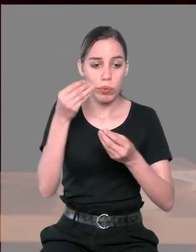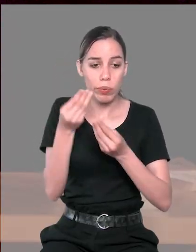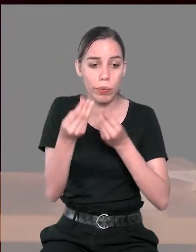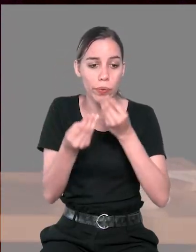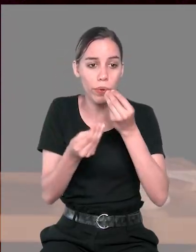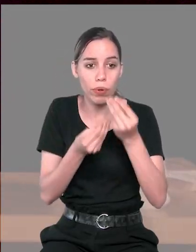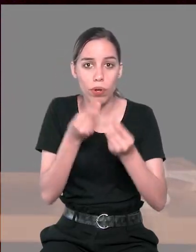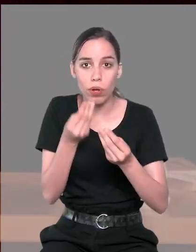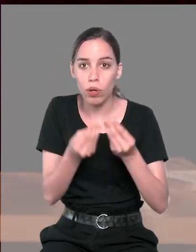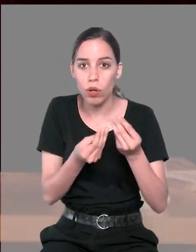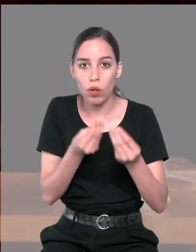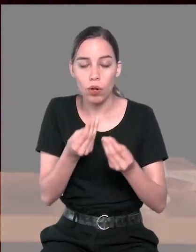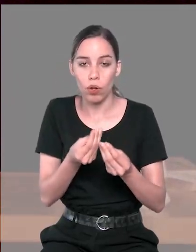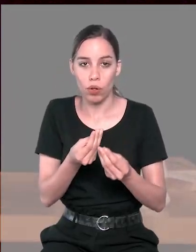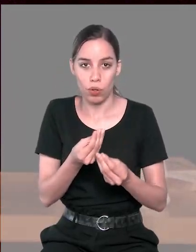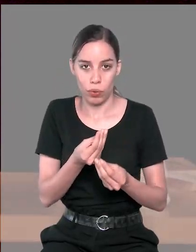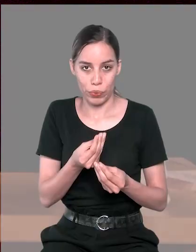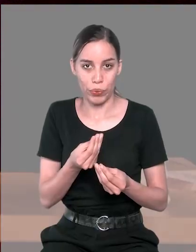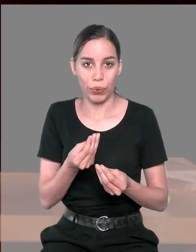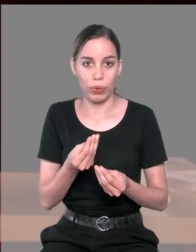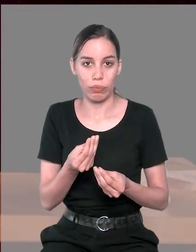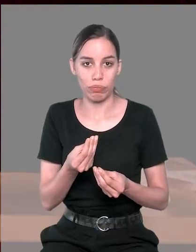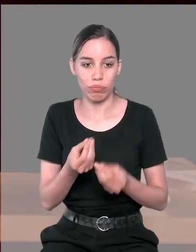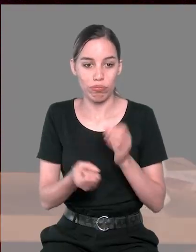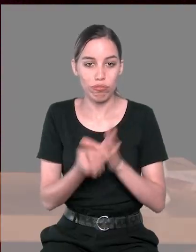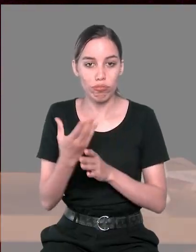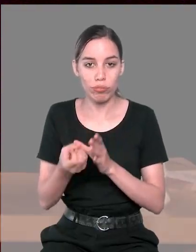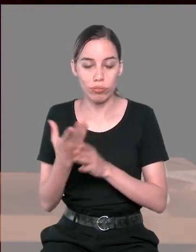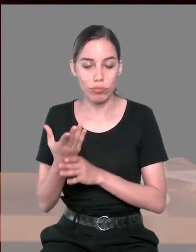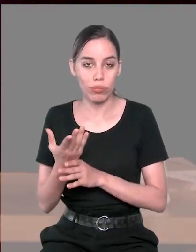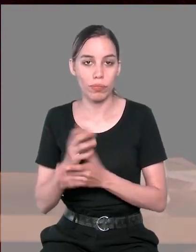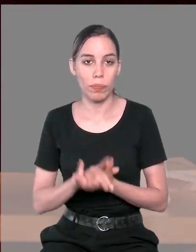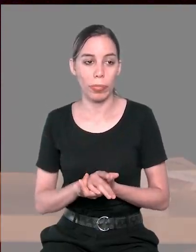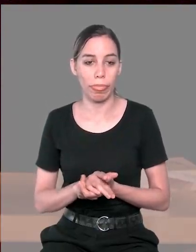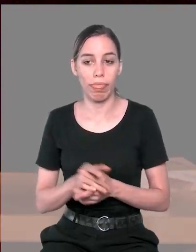saí um pouquinho da sua questão, mas é que me deu muita vontade de voltar para esse pedacinho do texto.